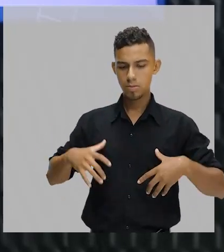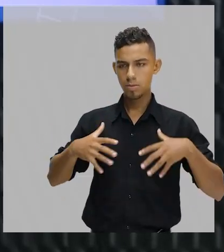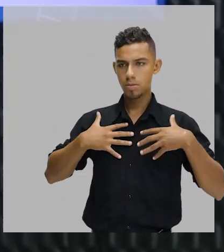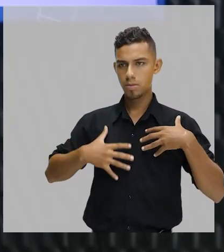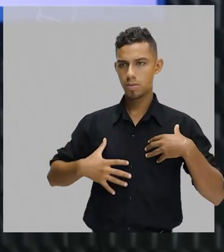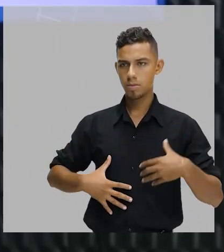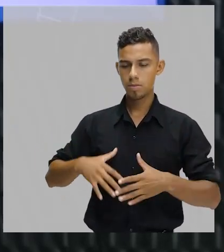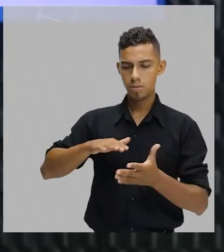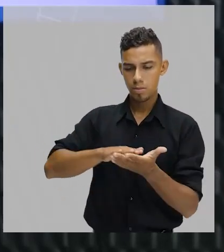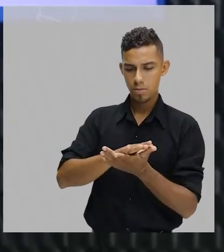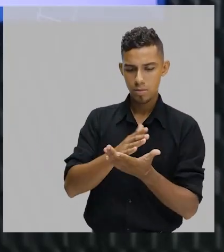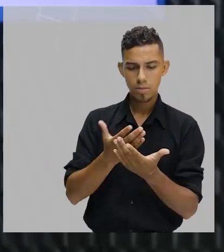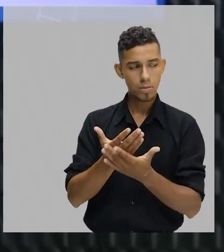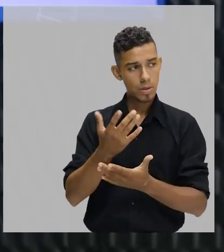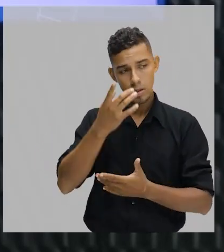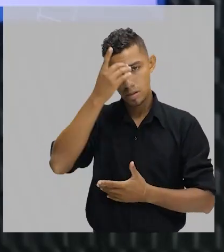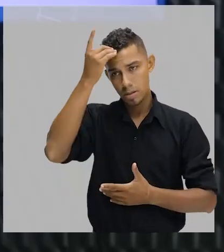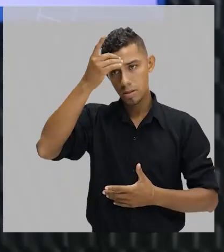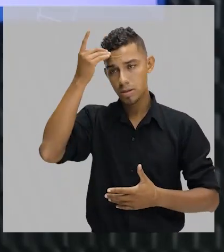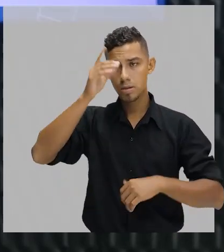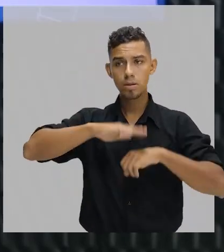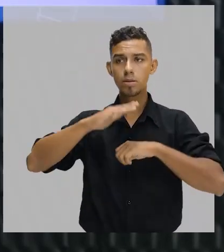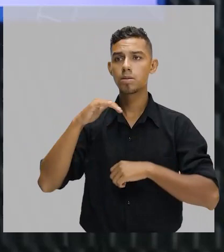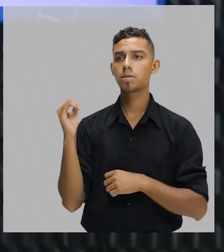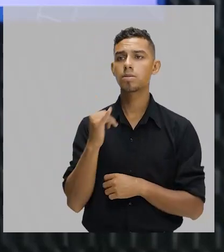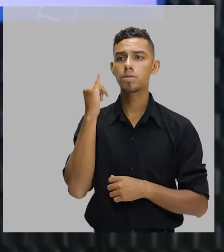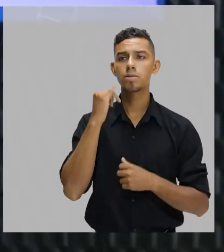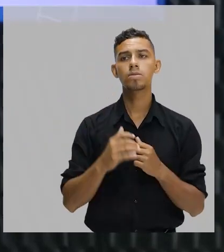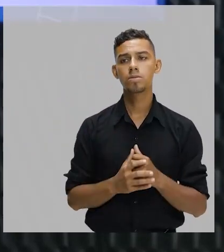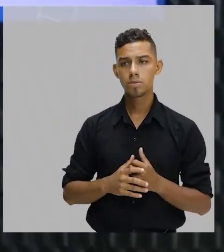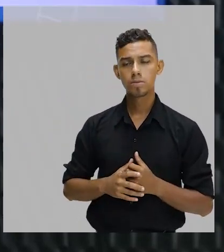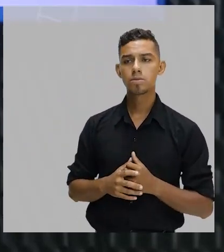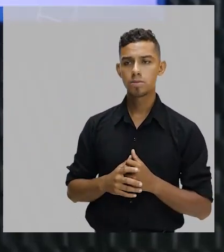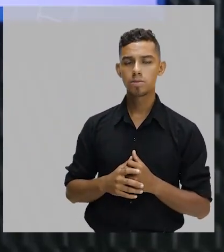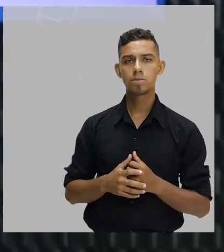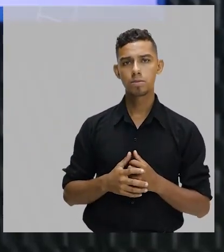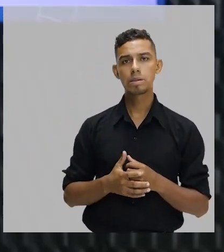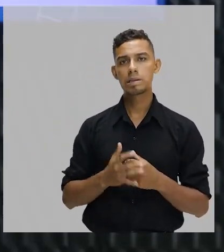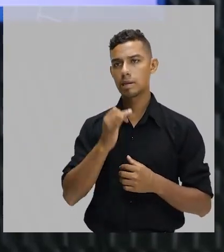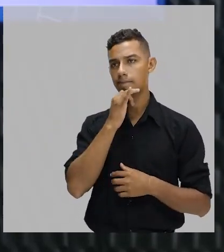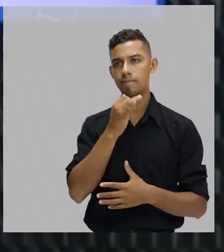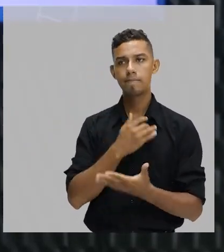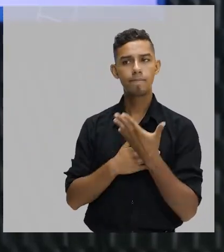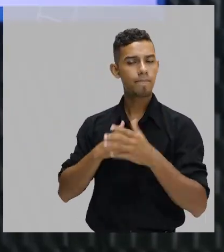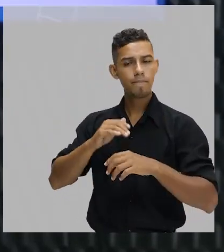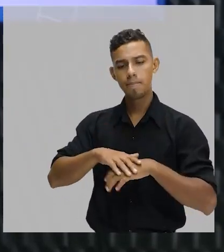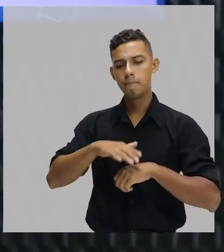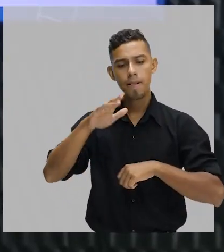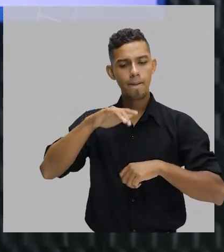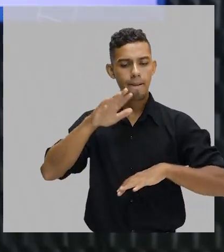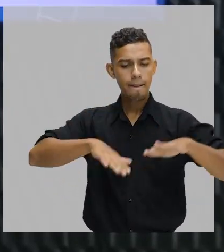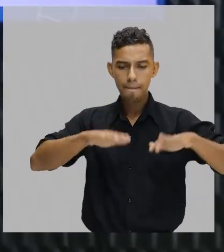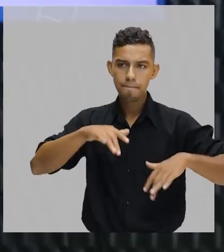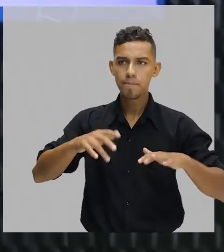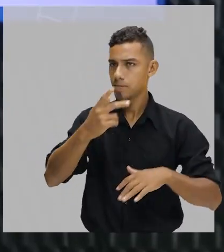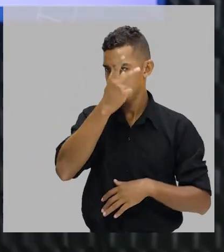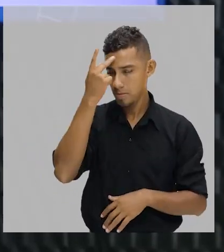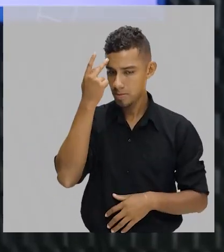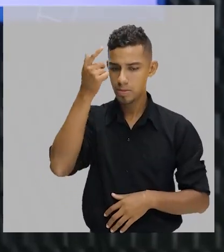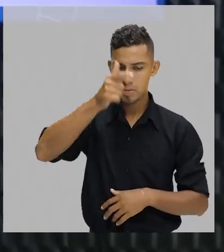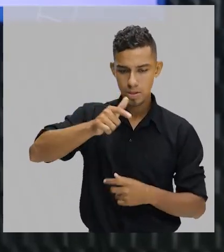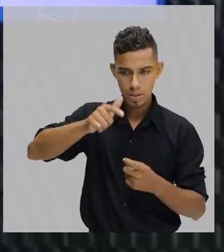Geralmente, a inicial, a ideia é a mais importante. A gravura ela pode ser repetida várias vezes. Quanto mais vezes você